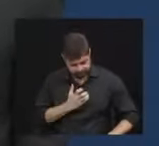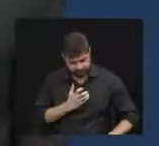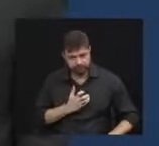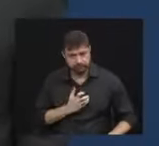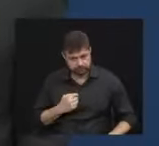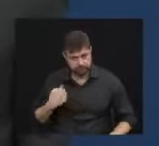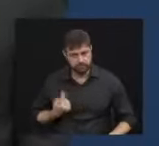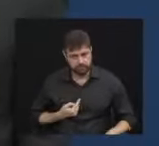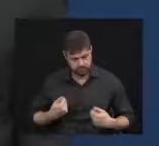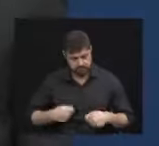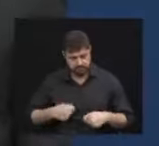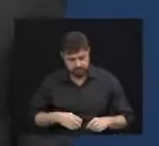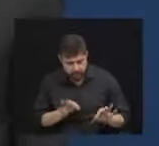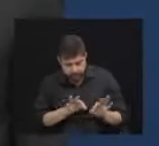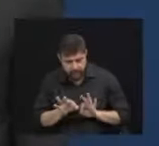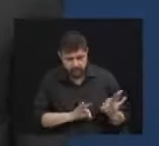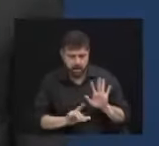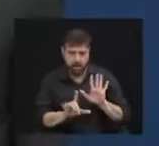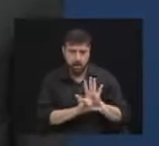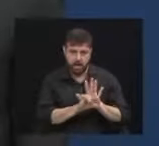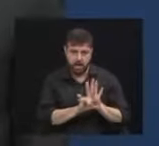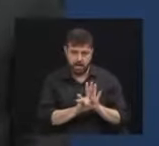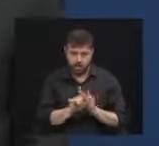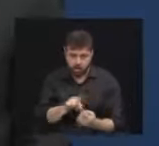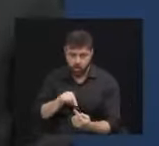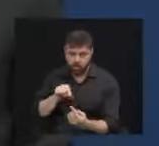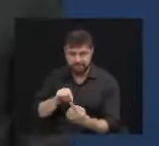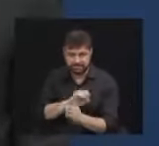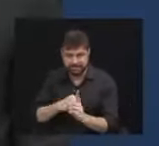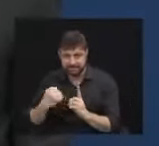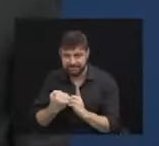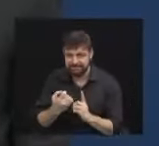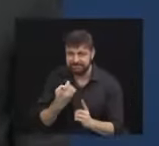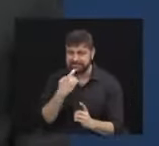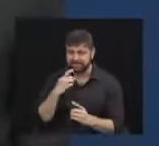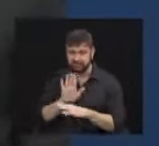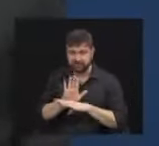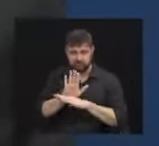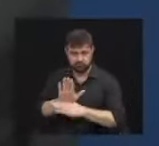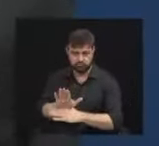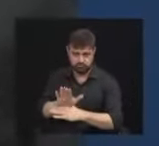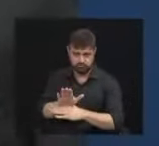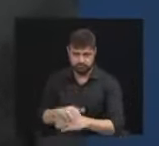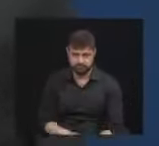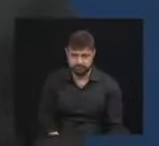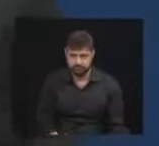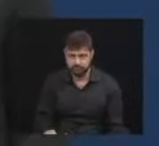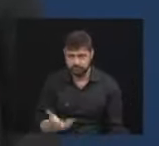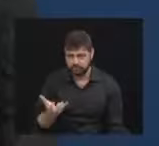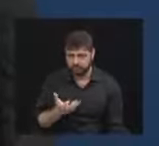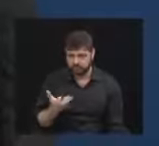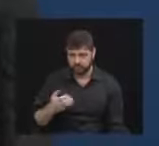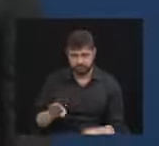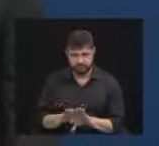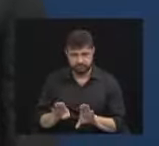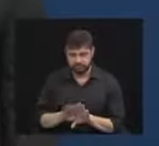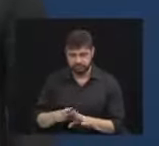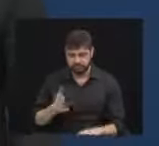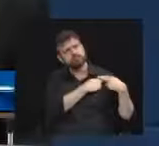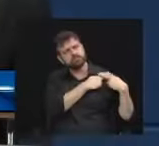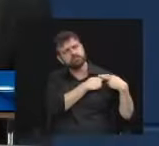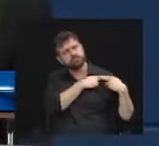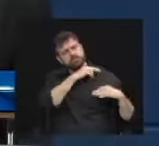que legislar em prol de toda a sociedade campineira. Queria agradecer aqui a todo o meu